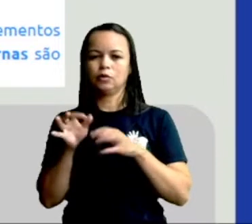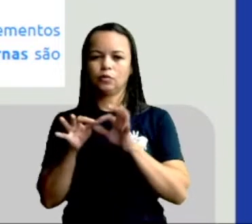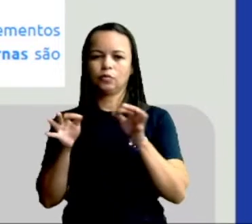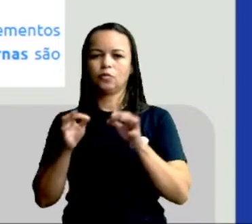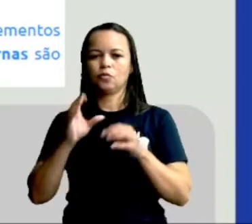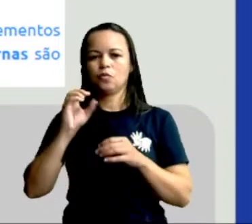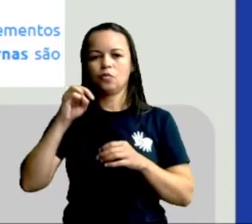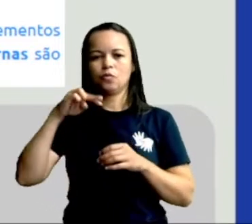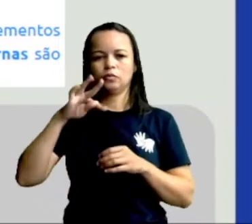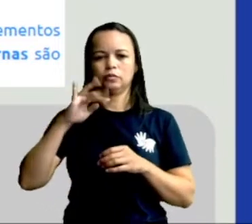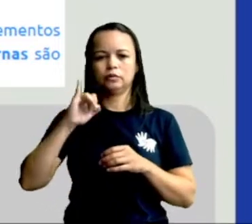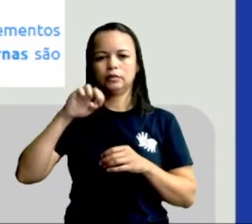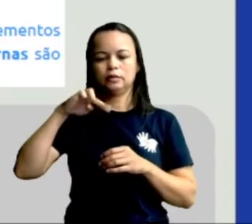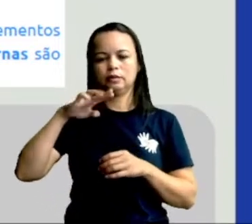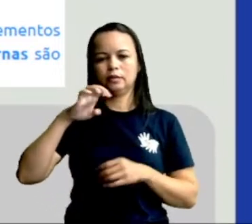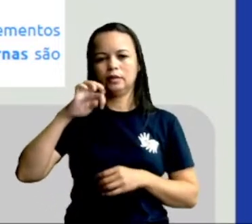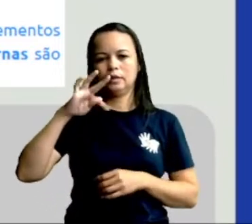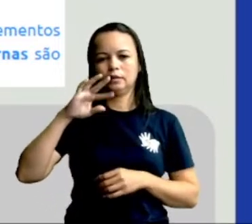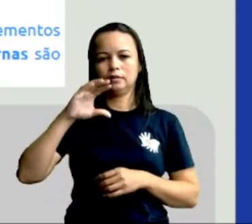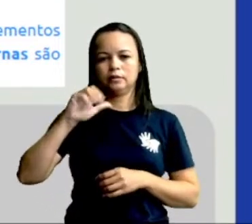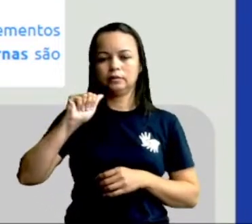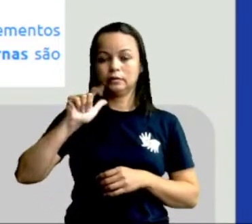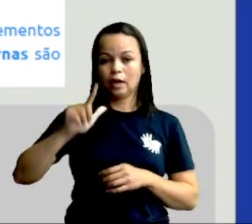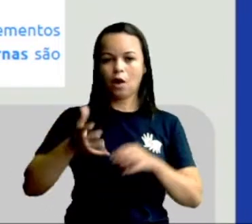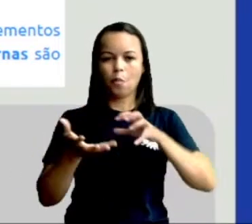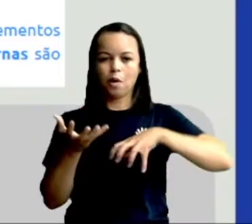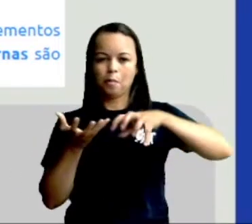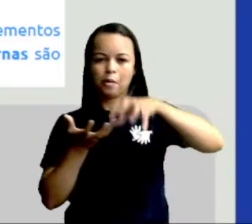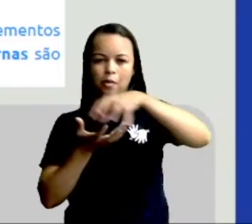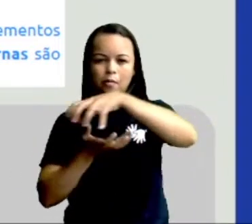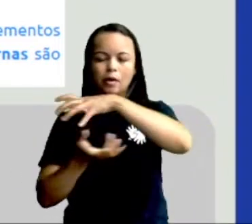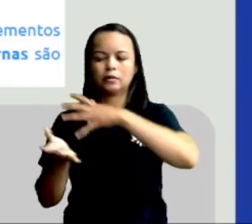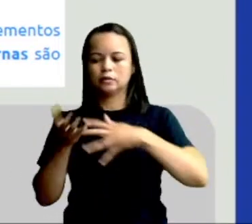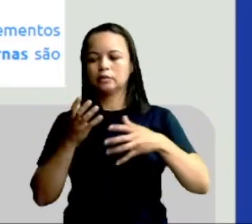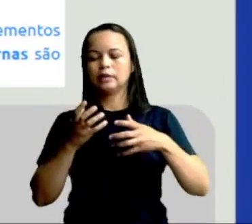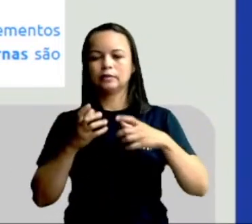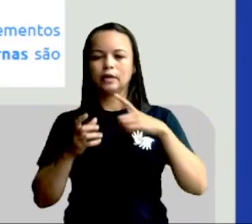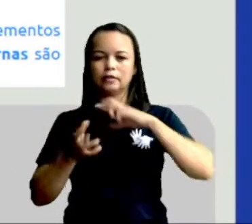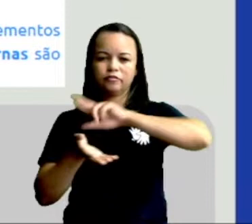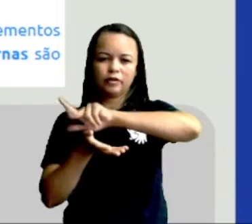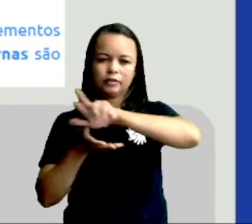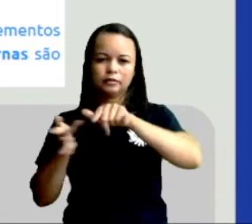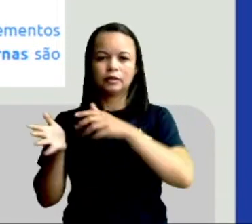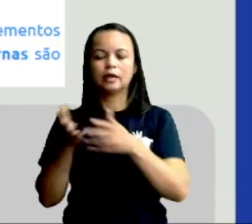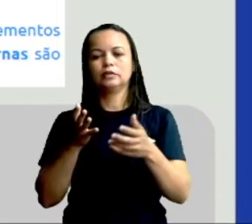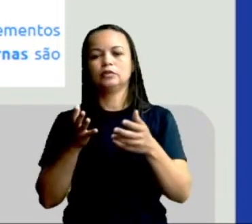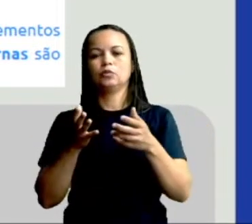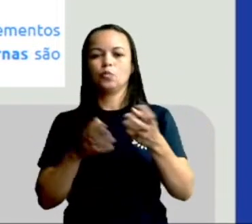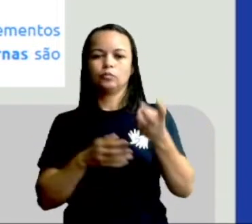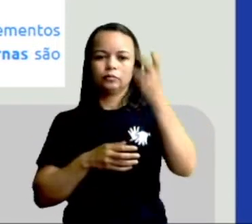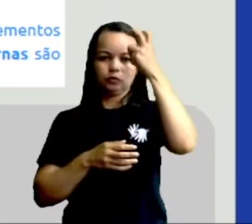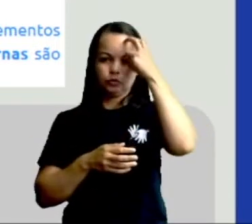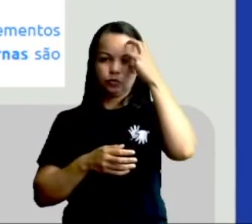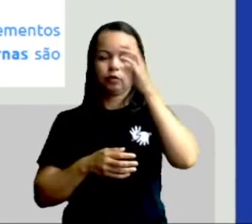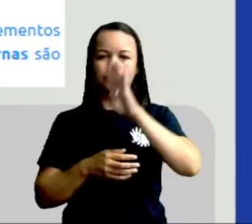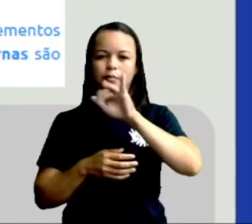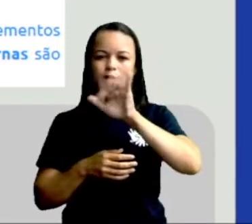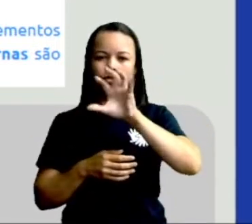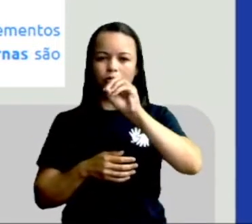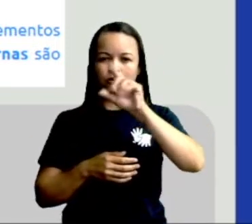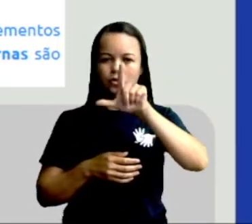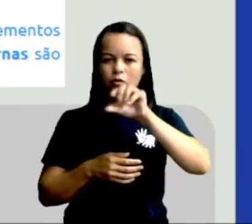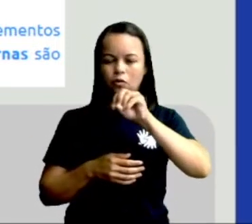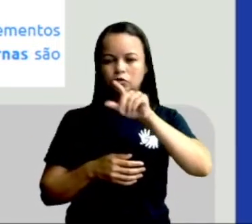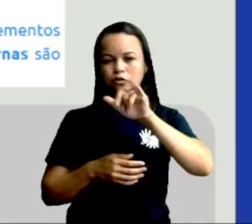Continental e possui grande diversidade cultura biológica e até paisagística a gente está aprendeu